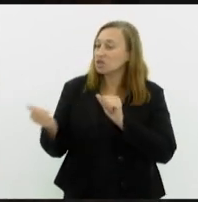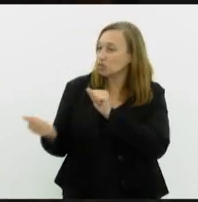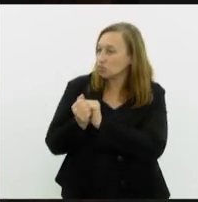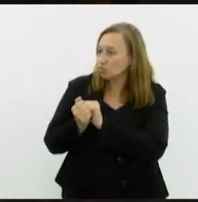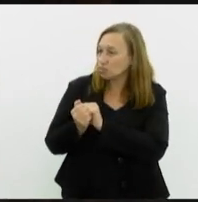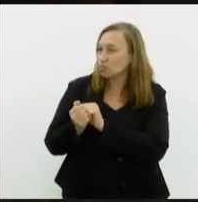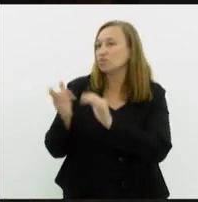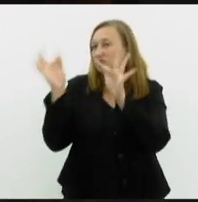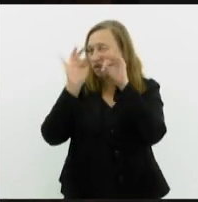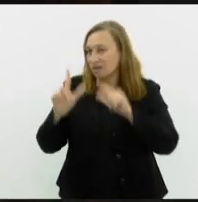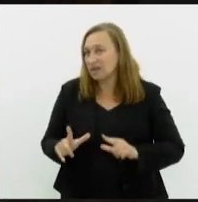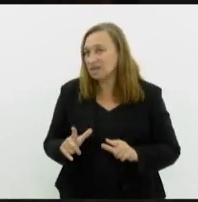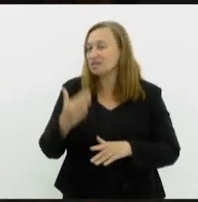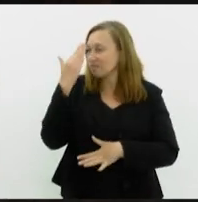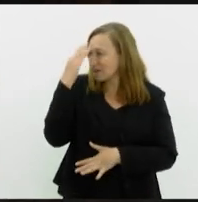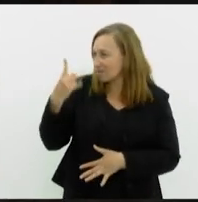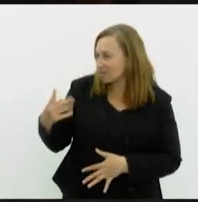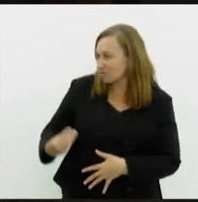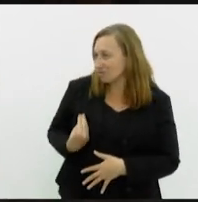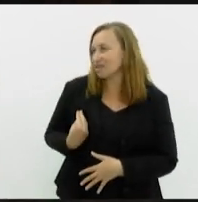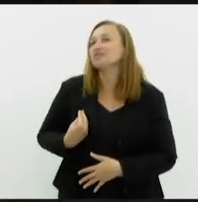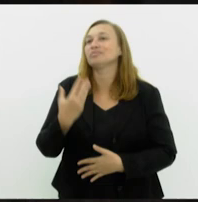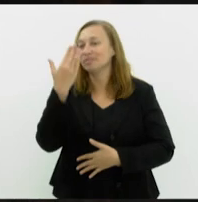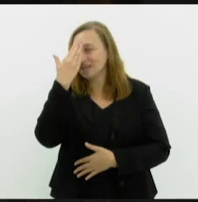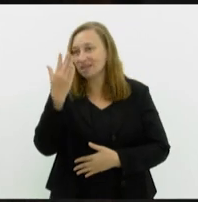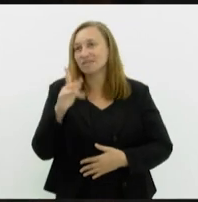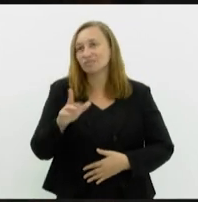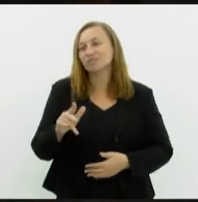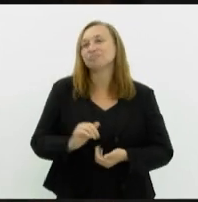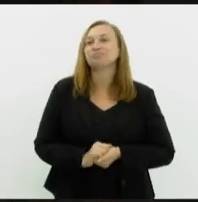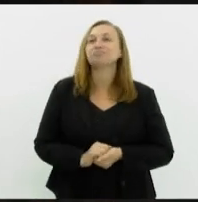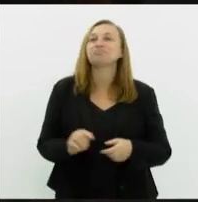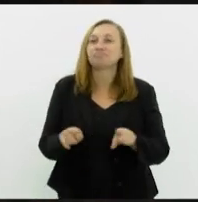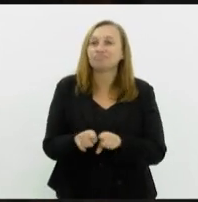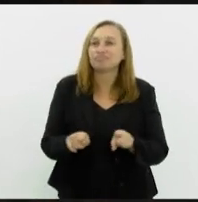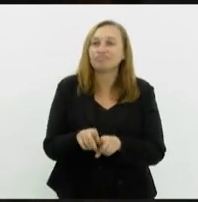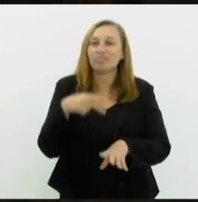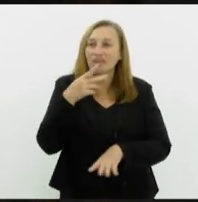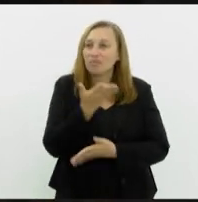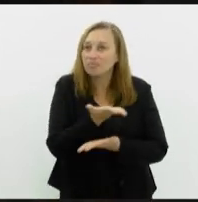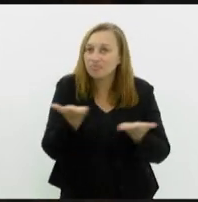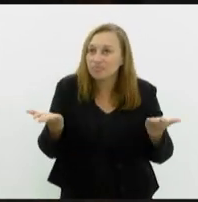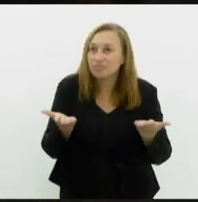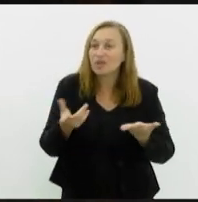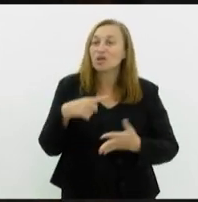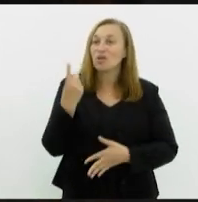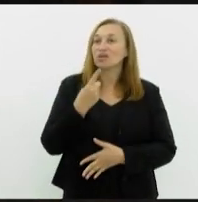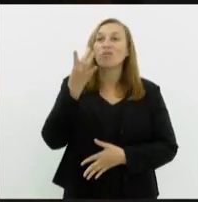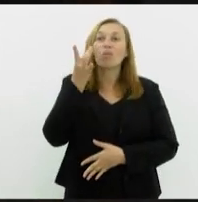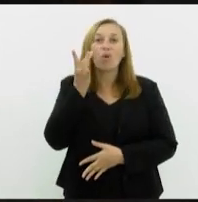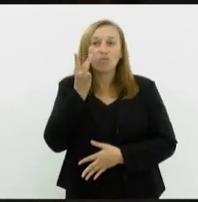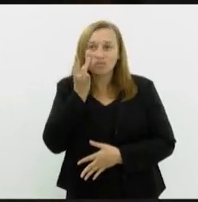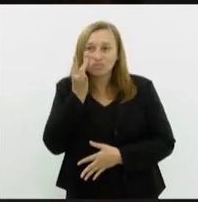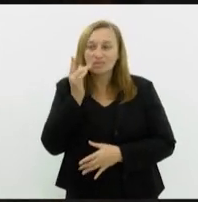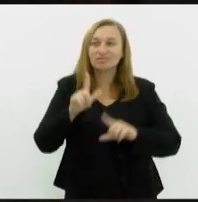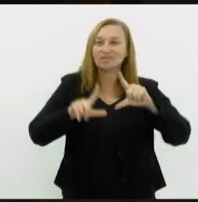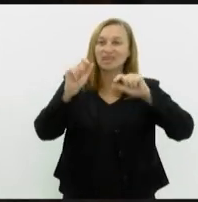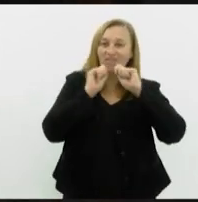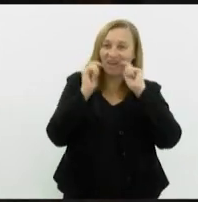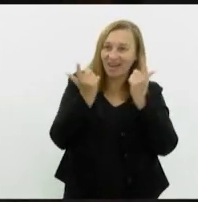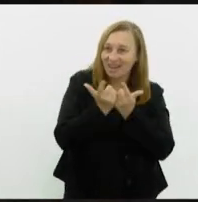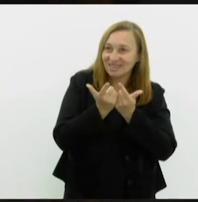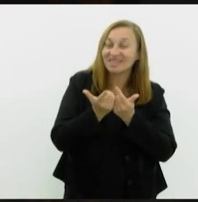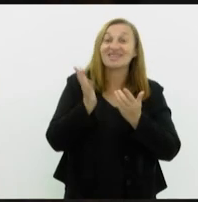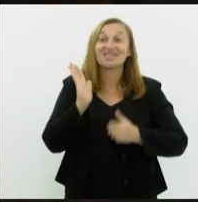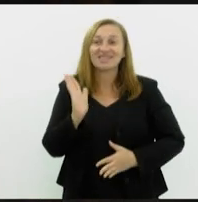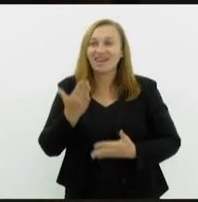fica muito feliz. Muito obrigado pela presença de vocês, tá, meus irmãos? Eu queria também falar para vocês que nós estamos ao vivo na TV Alerj. Queria